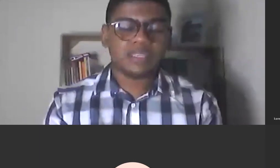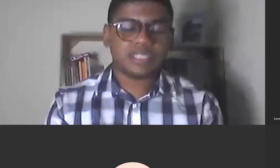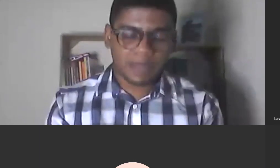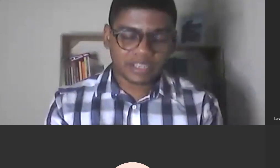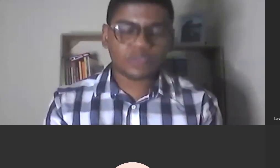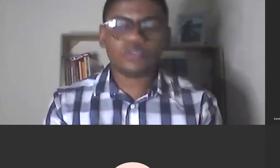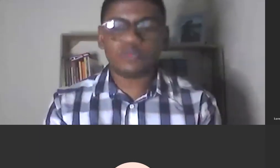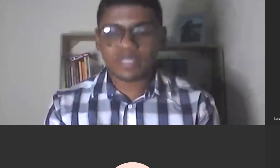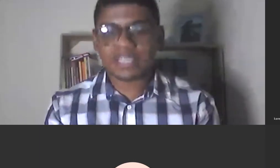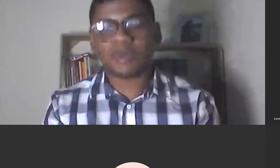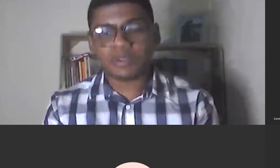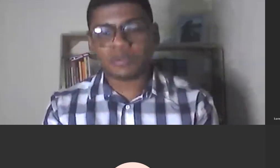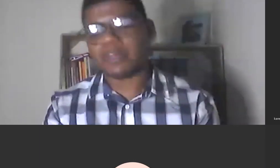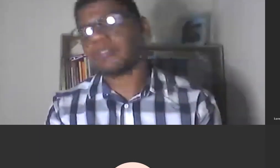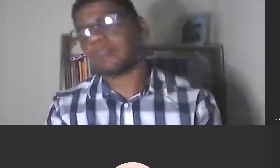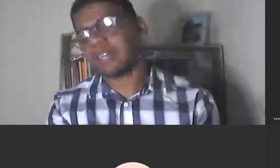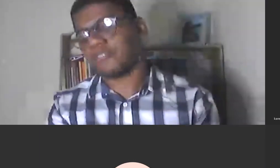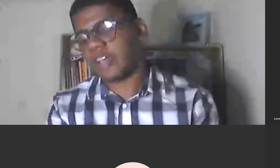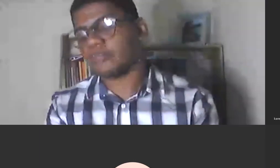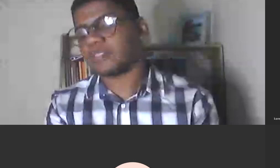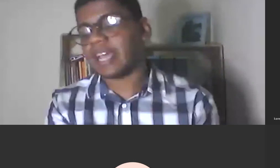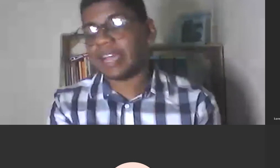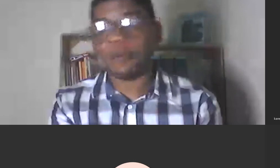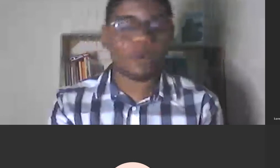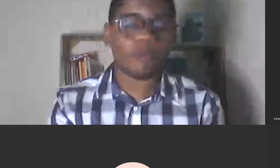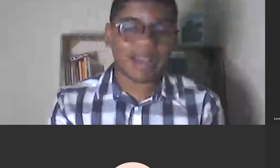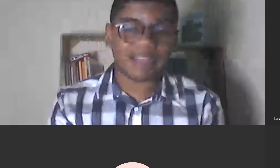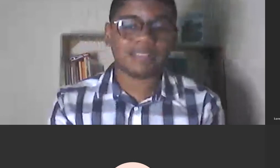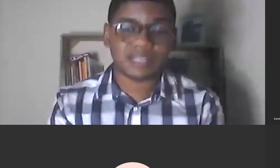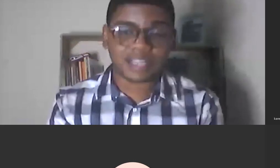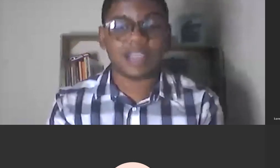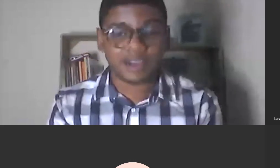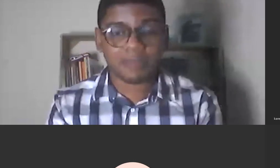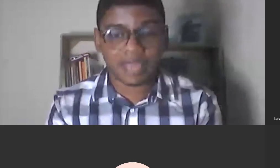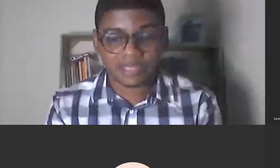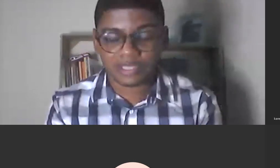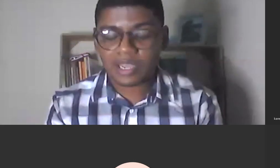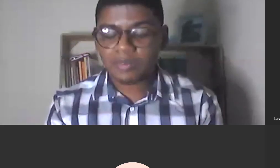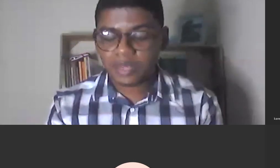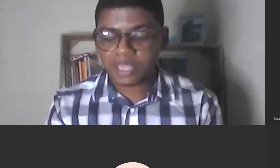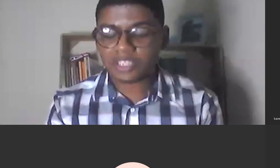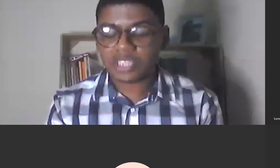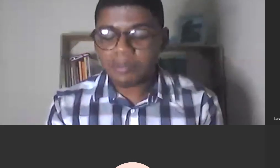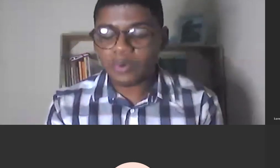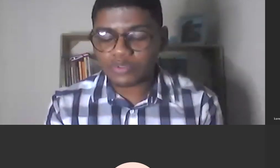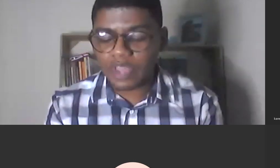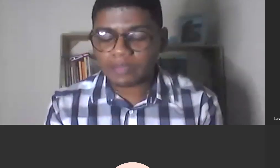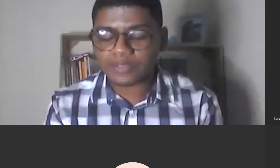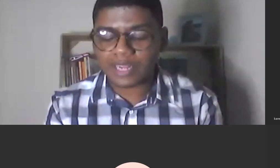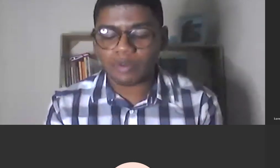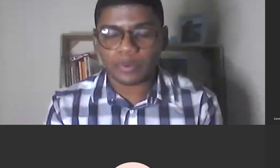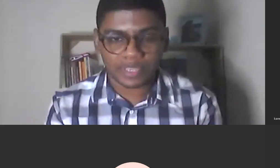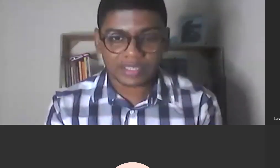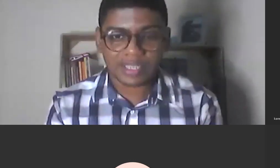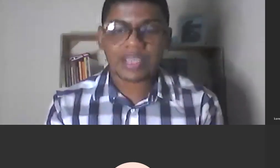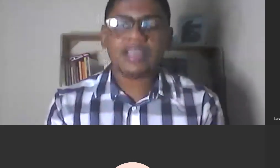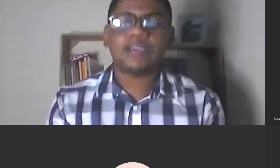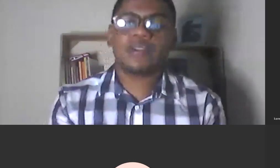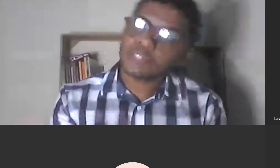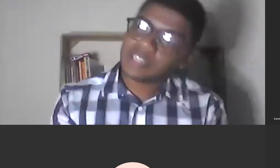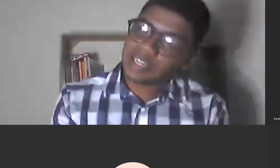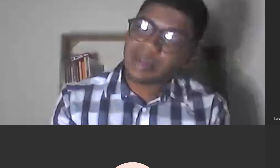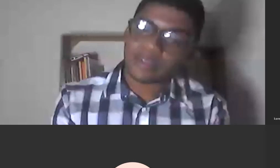verbos. Geralmente eu costumo dizer que quando eu começo a parte de verbos, ela é um pouco mais extensa realmente, porque a gente tem muitos verbos na língua